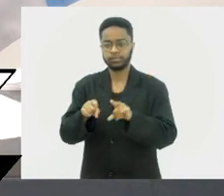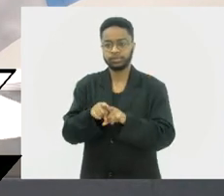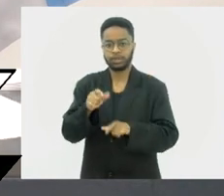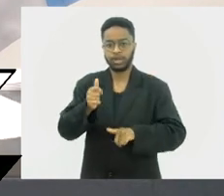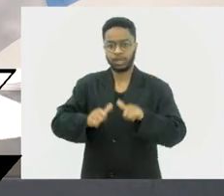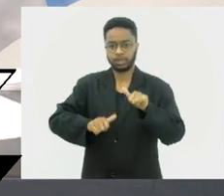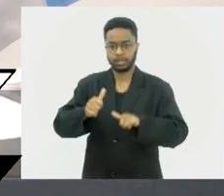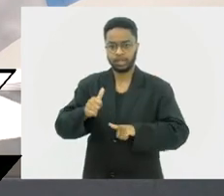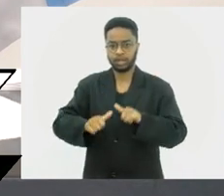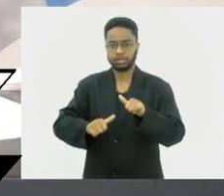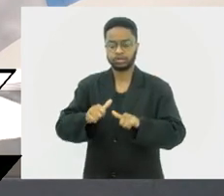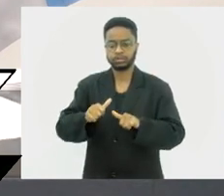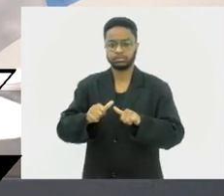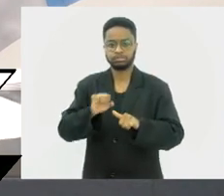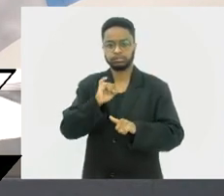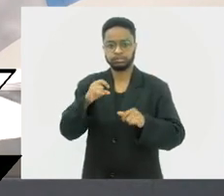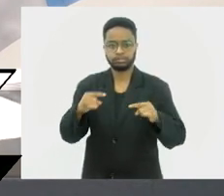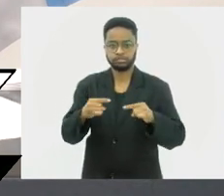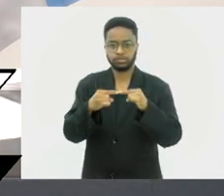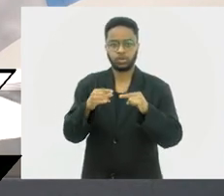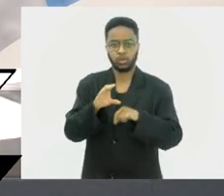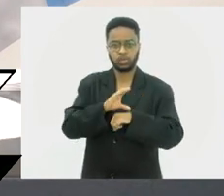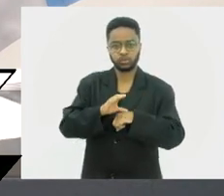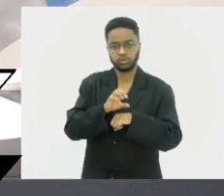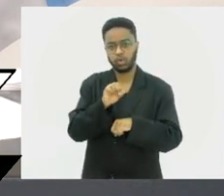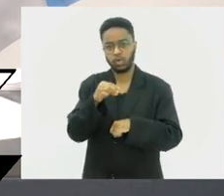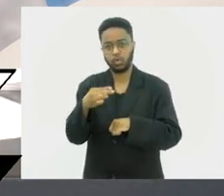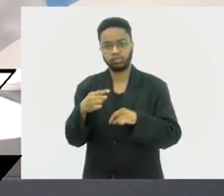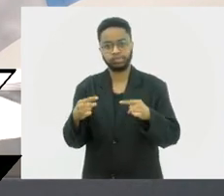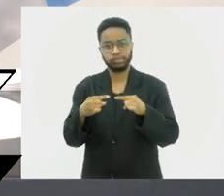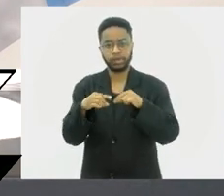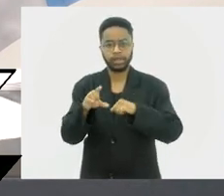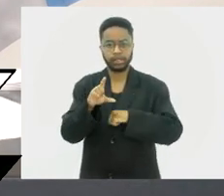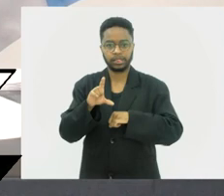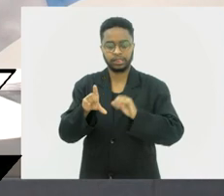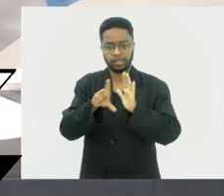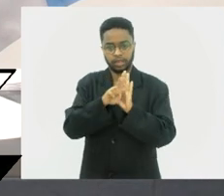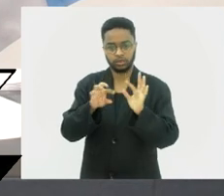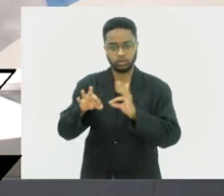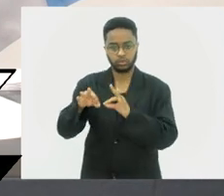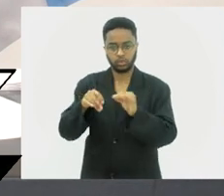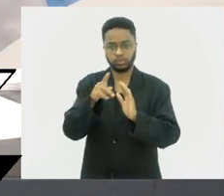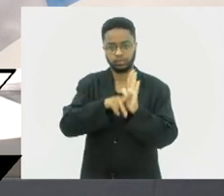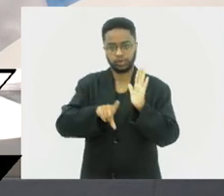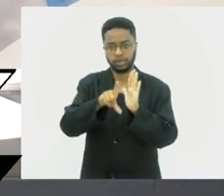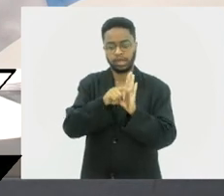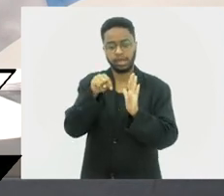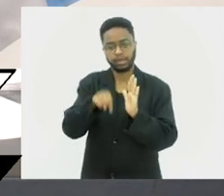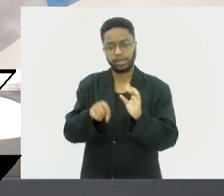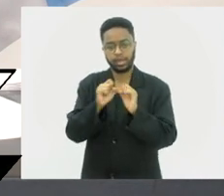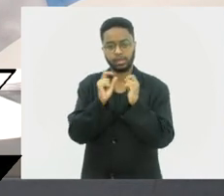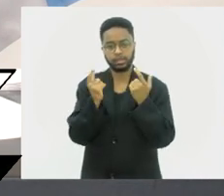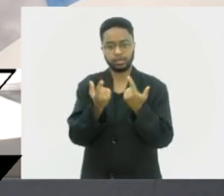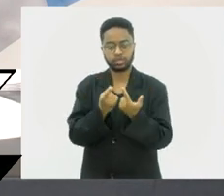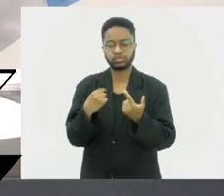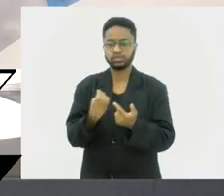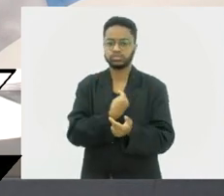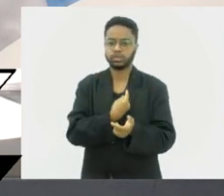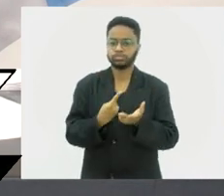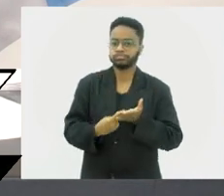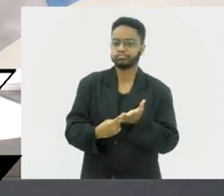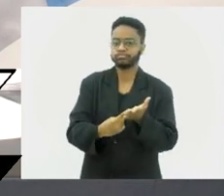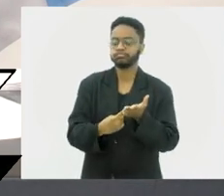análise de constitucionalidade, de legalidade dos projetos de lei, de tudo que tramita na Casa, nós fizemos em comum